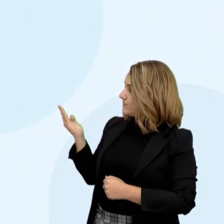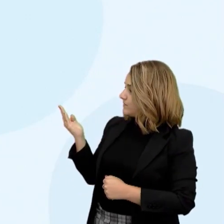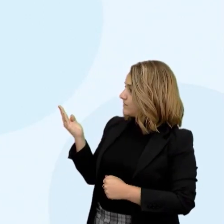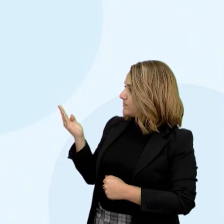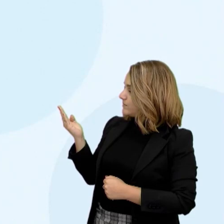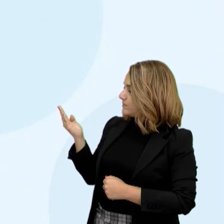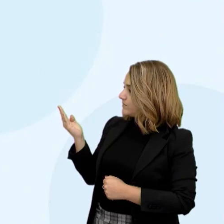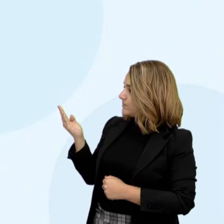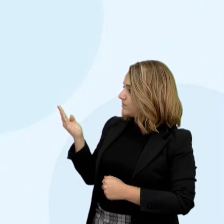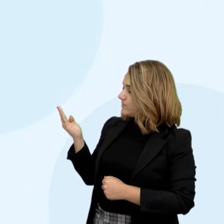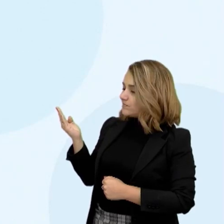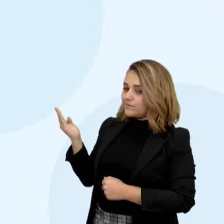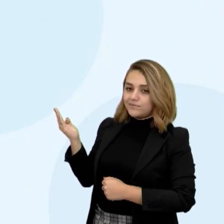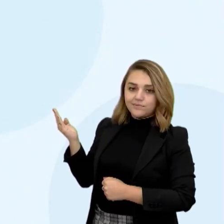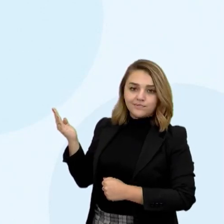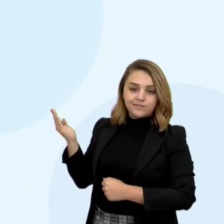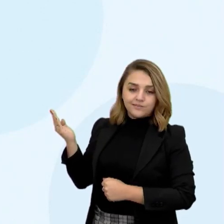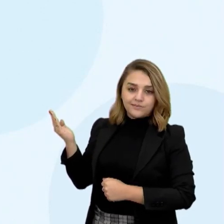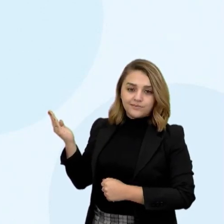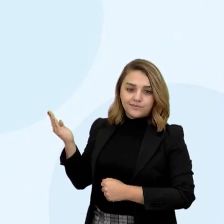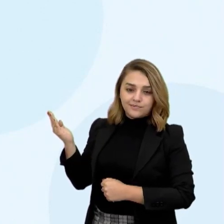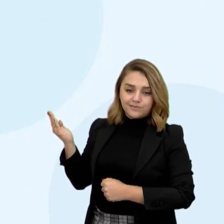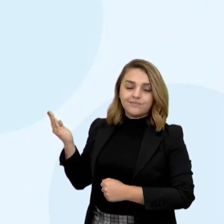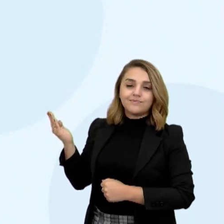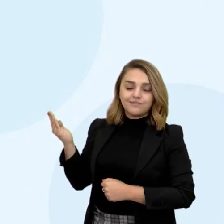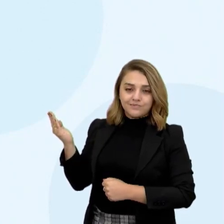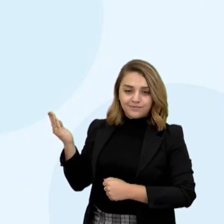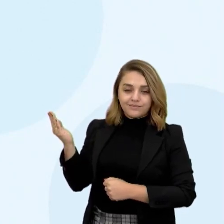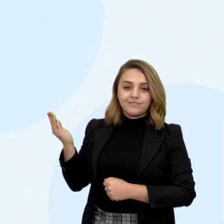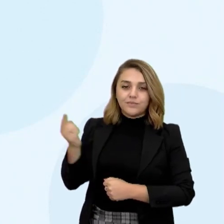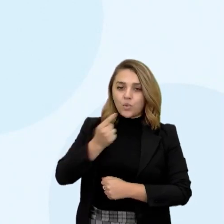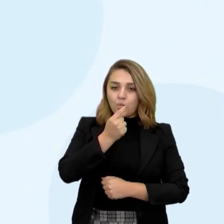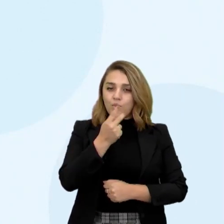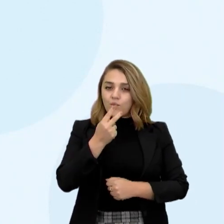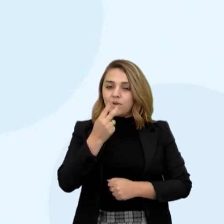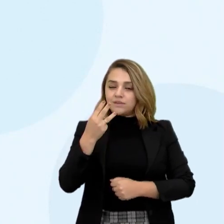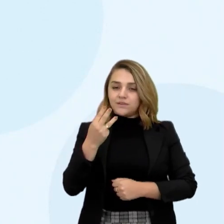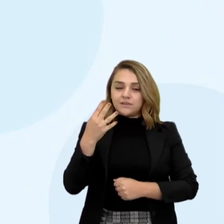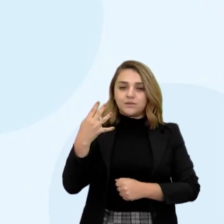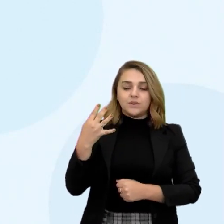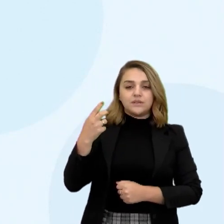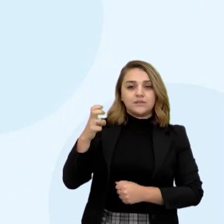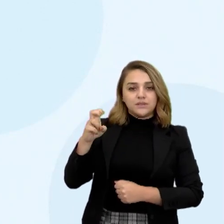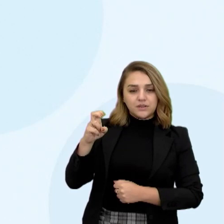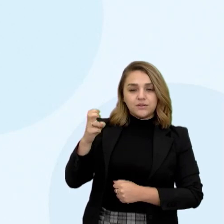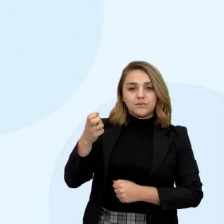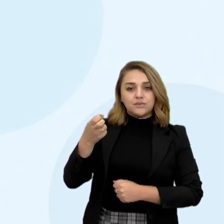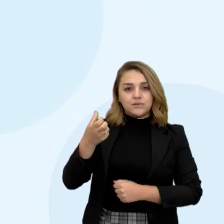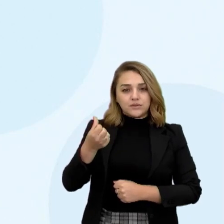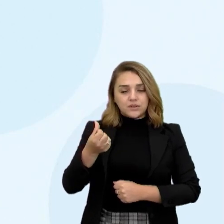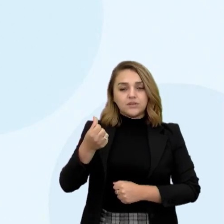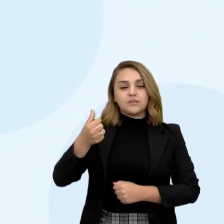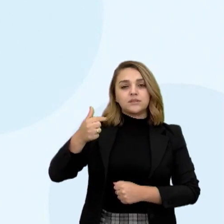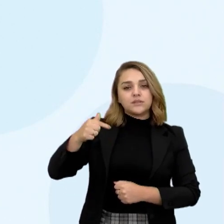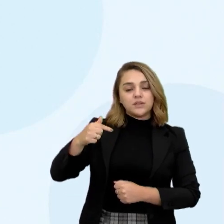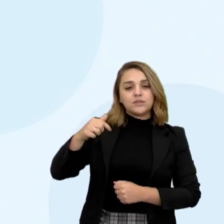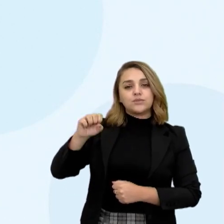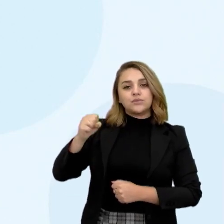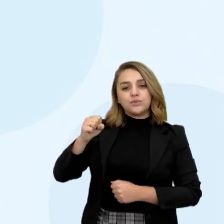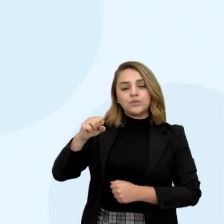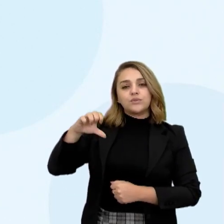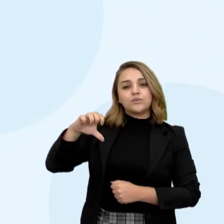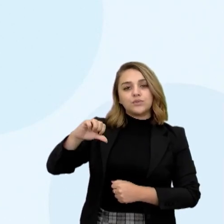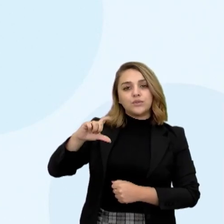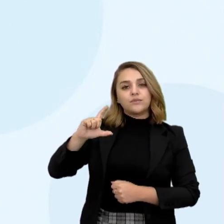ausência é falta. Então, 1, 2, 3, 4, 5, 6, 7,